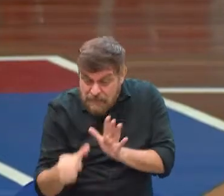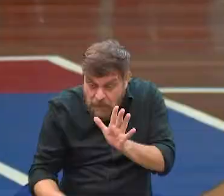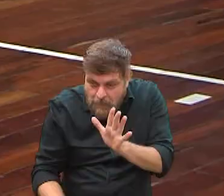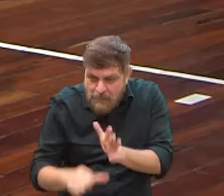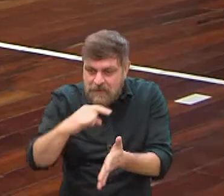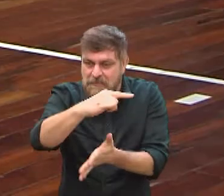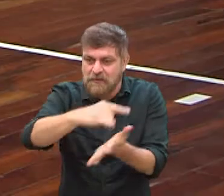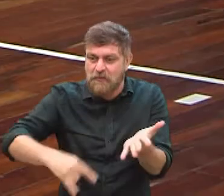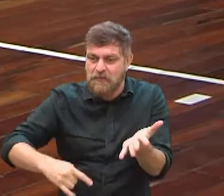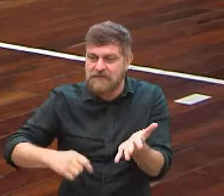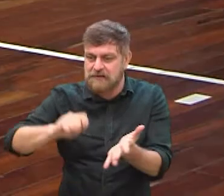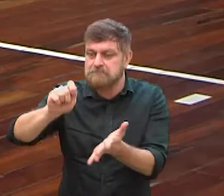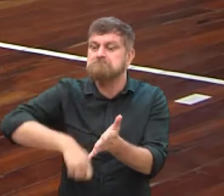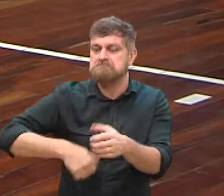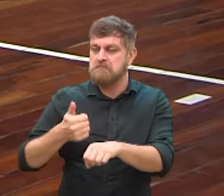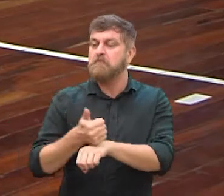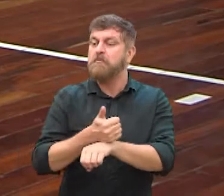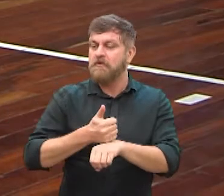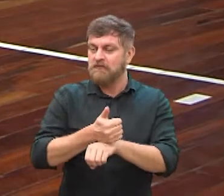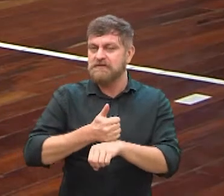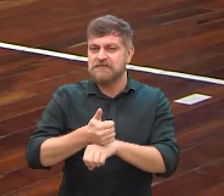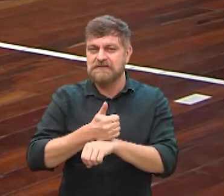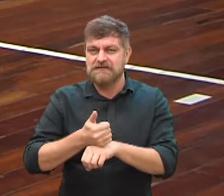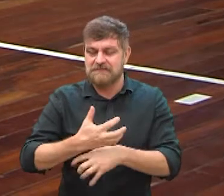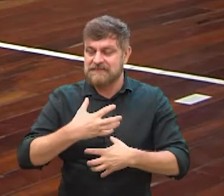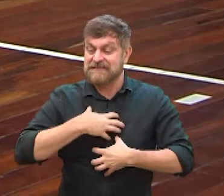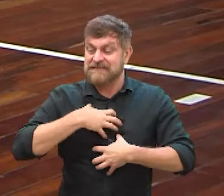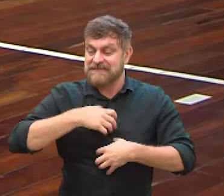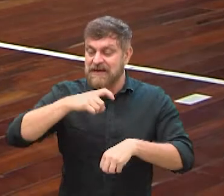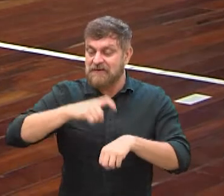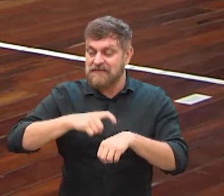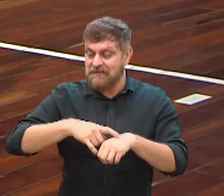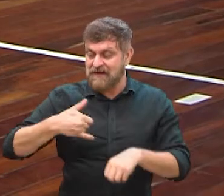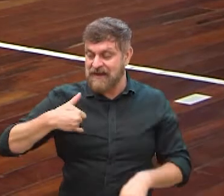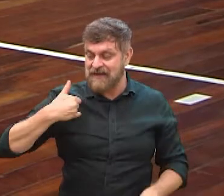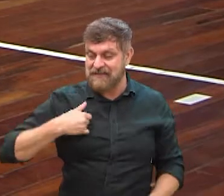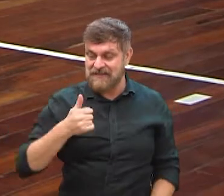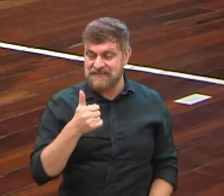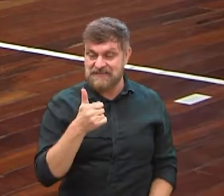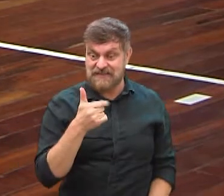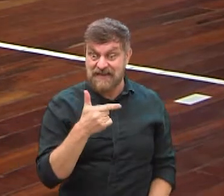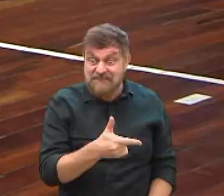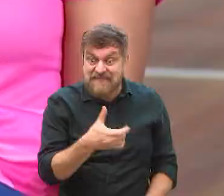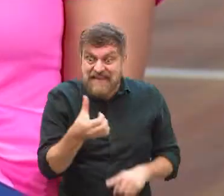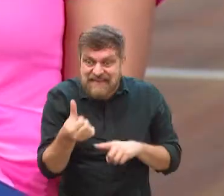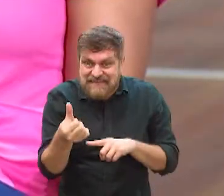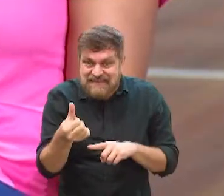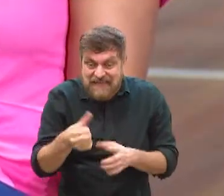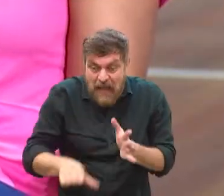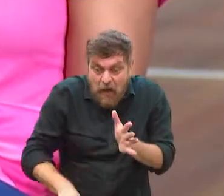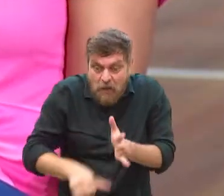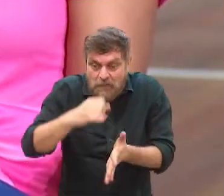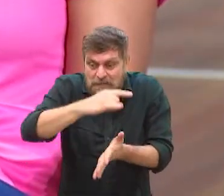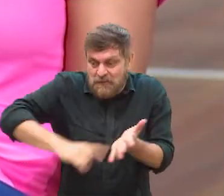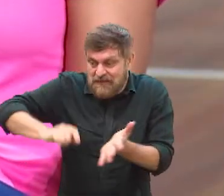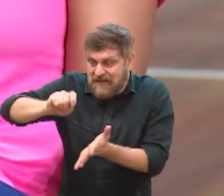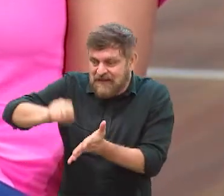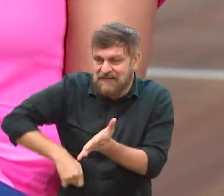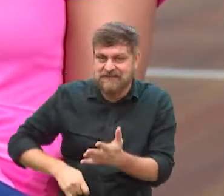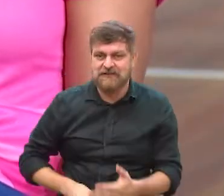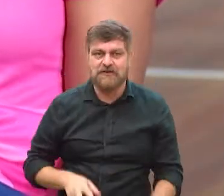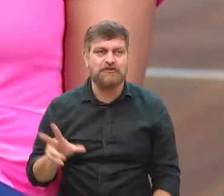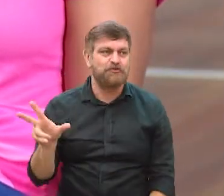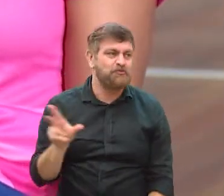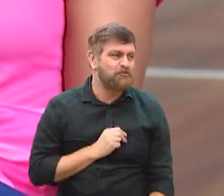primeiro contrato, isso, exatamente. E o que você sentiu no momento, aos 26 anos, assinando o primeiro contrato como profissional?